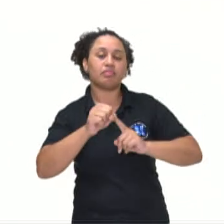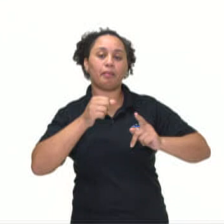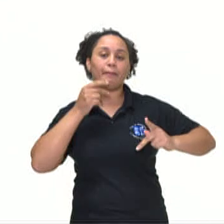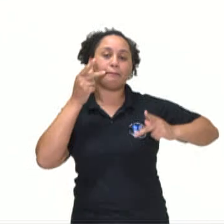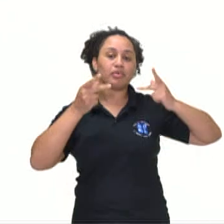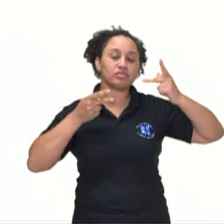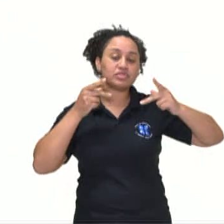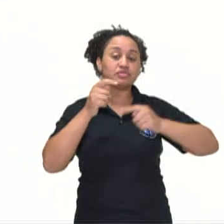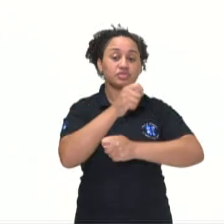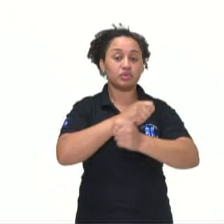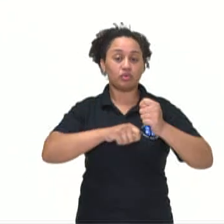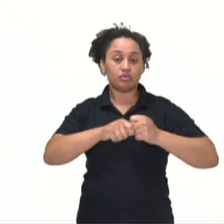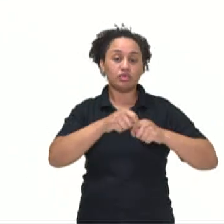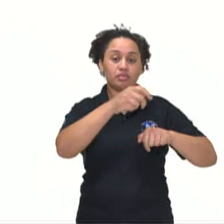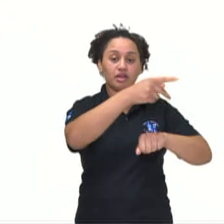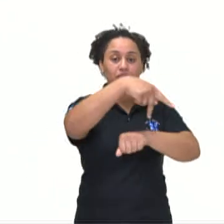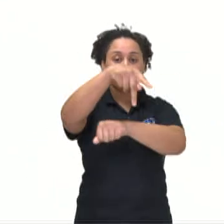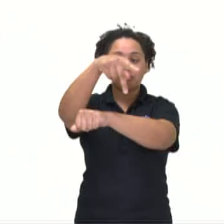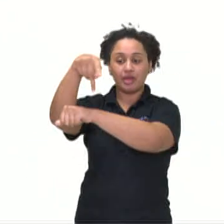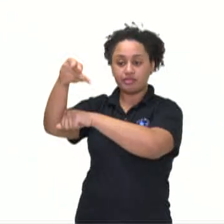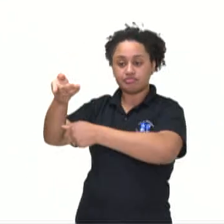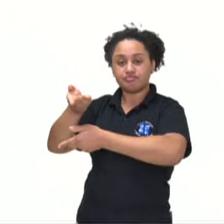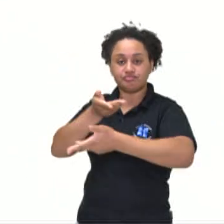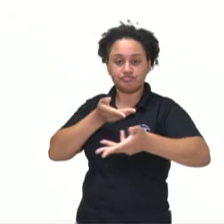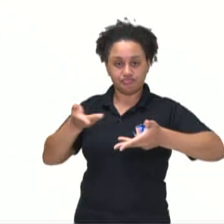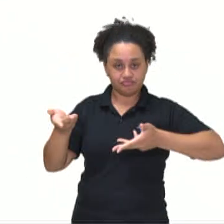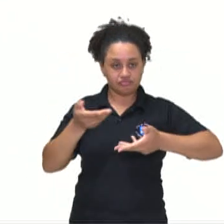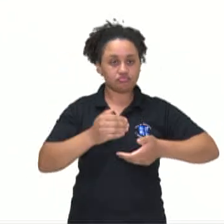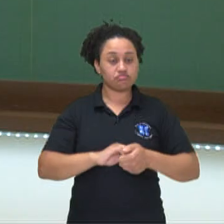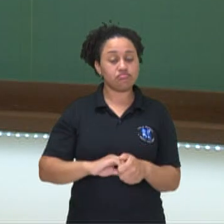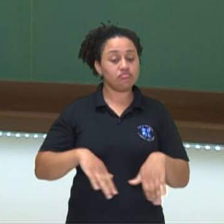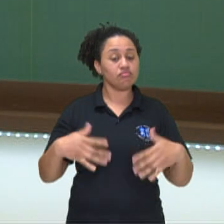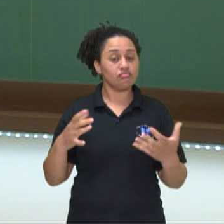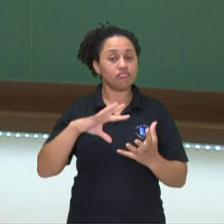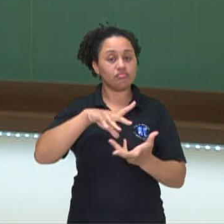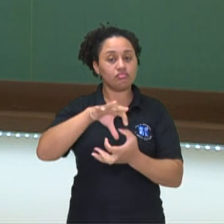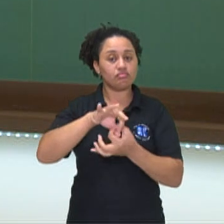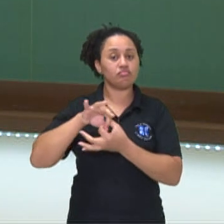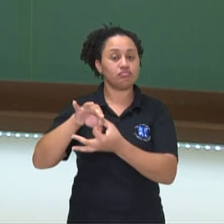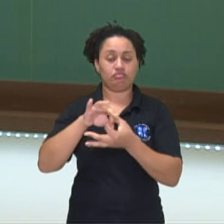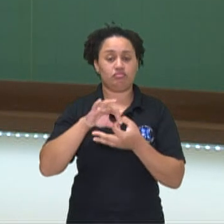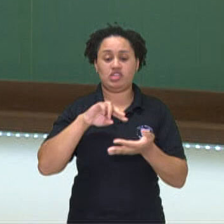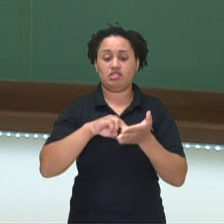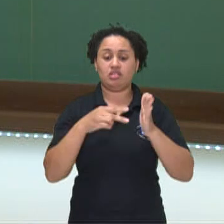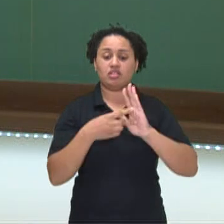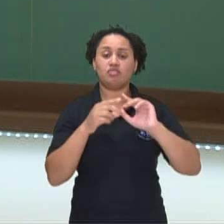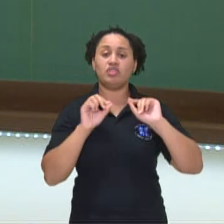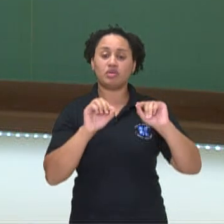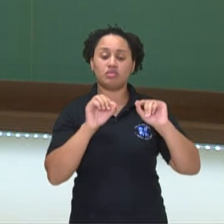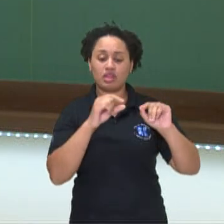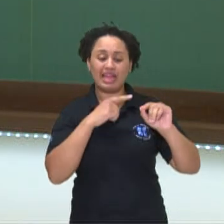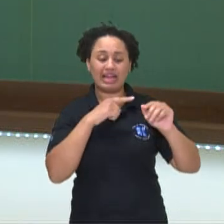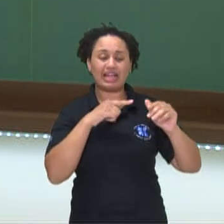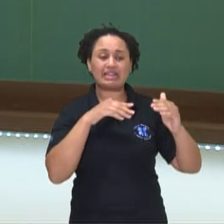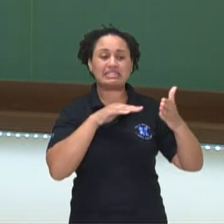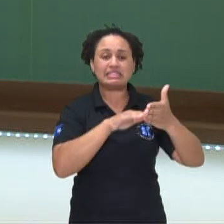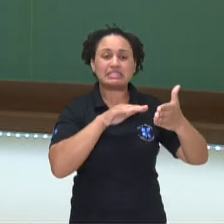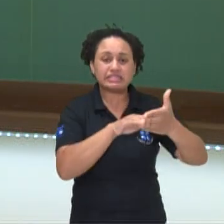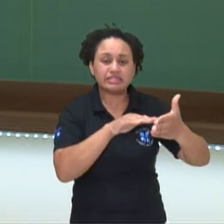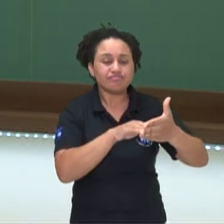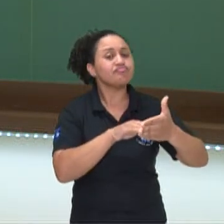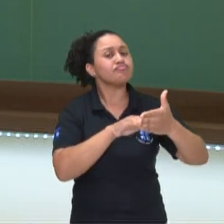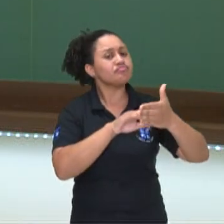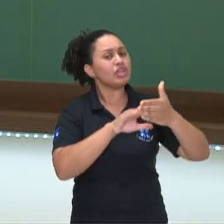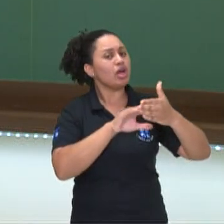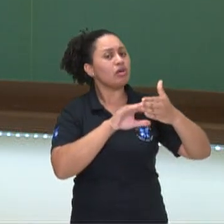os países. Então, quando estamos falando de globalização, nós estamos falando do quê? Dessa redução das barreiras. E observe